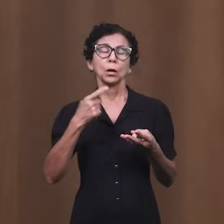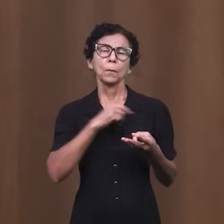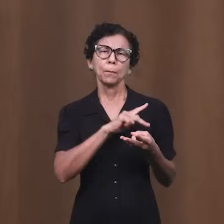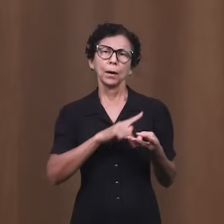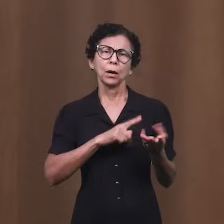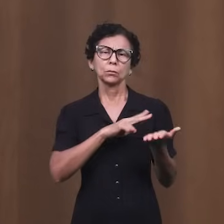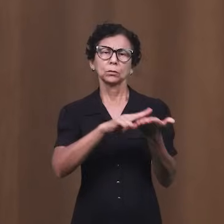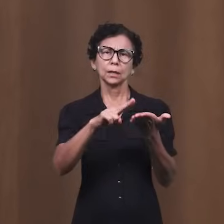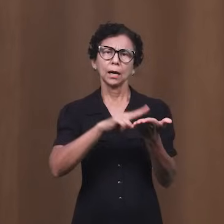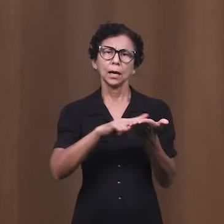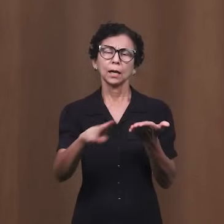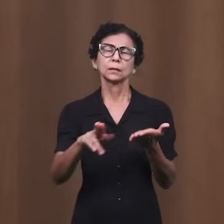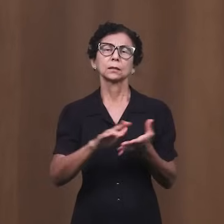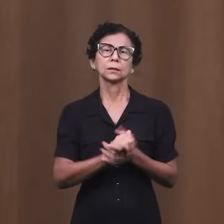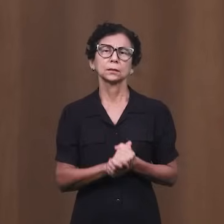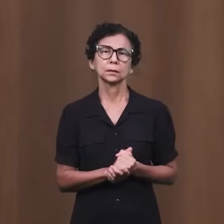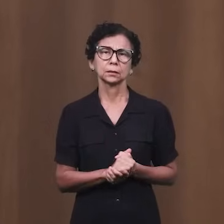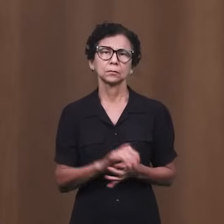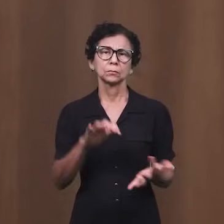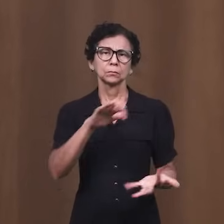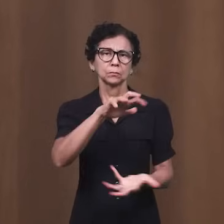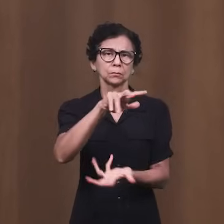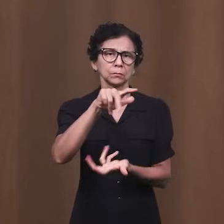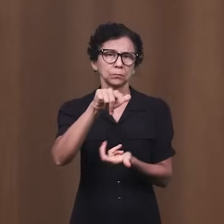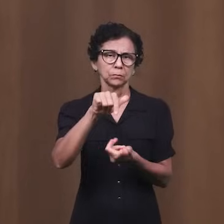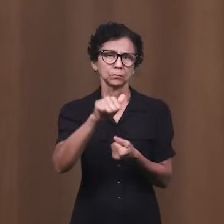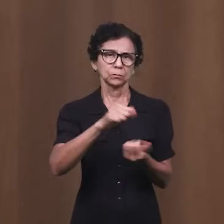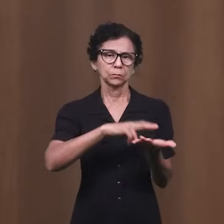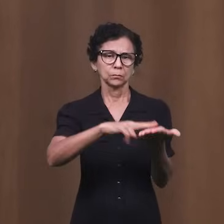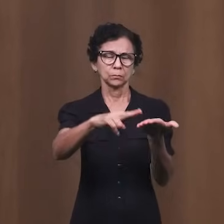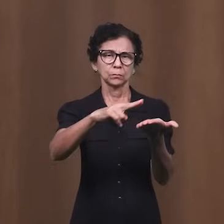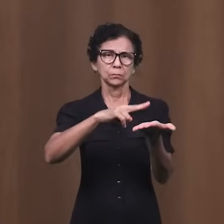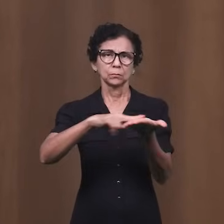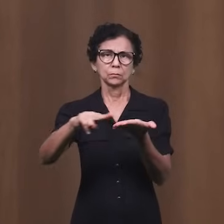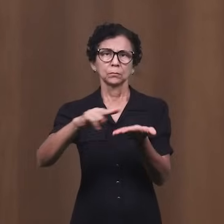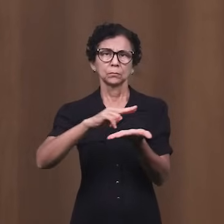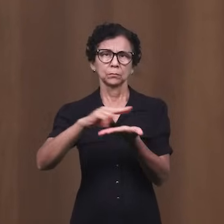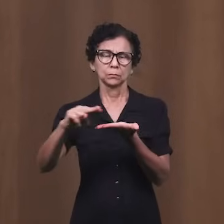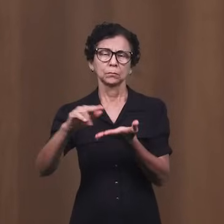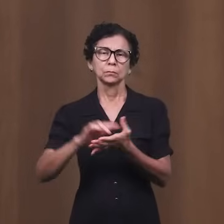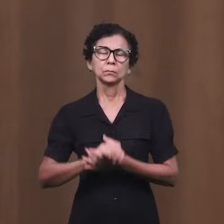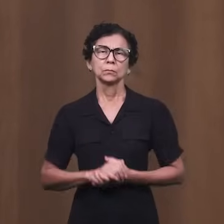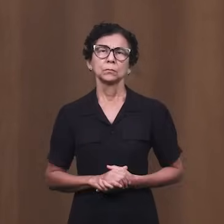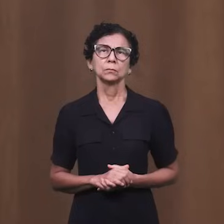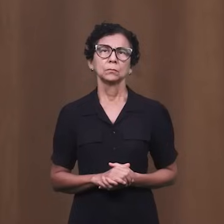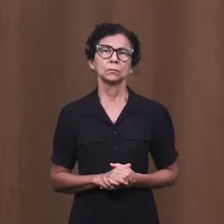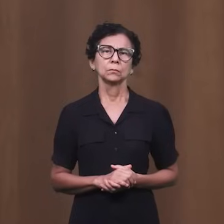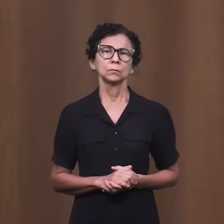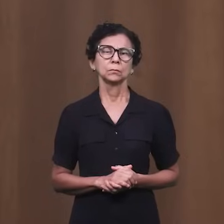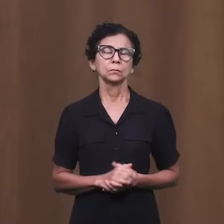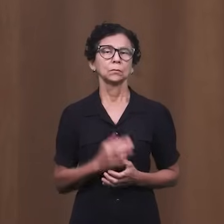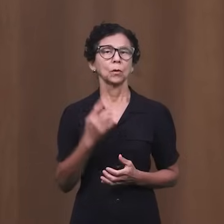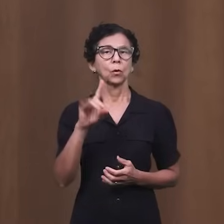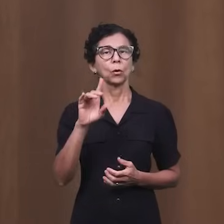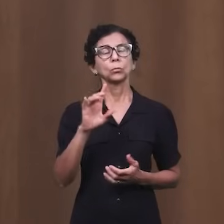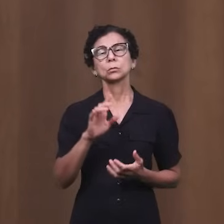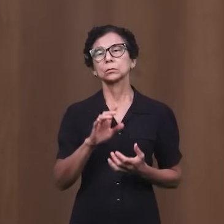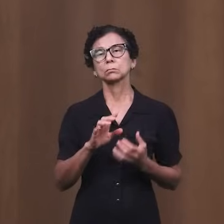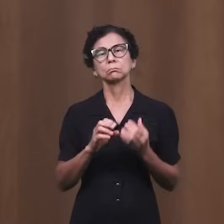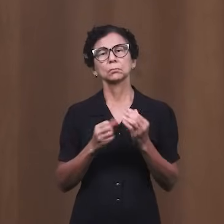Paulo tem as epístolas universais ou as cartas universais que são eh escritas por